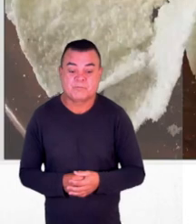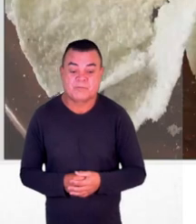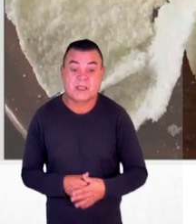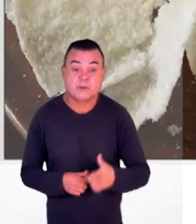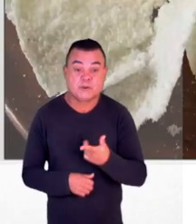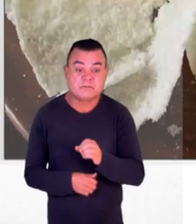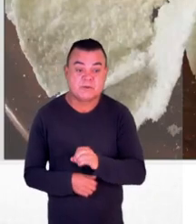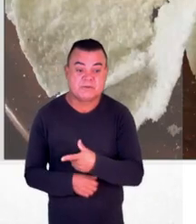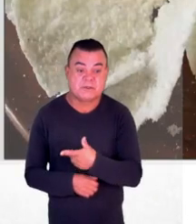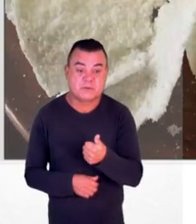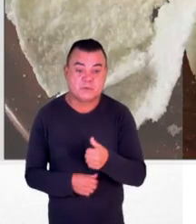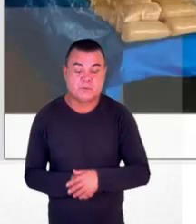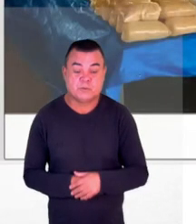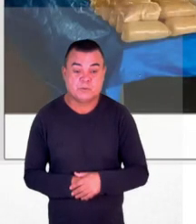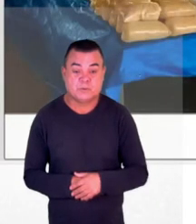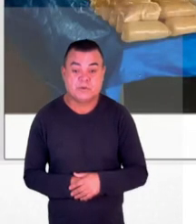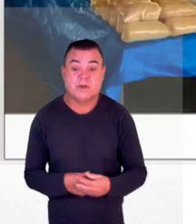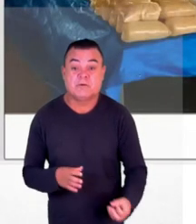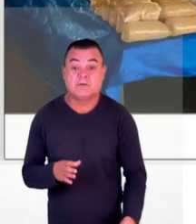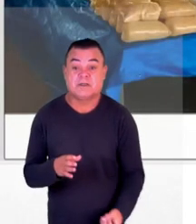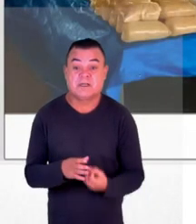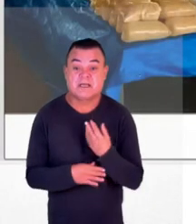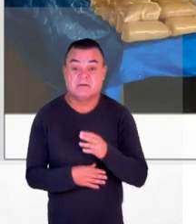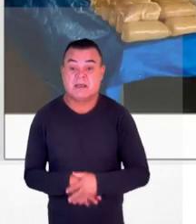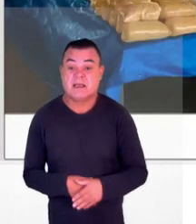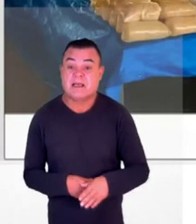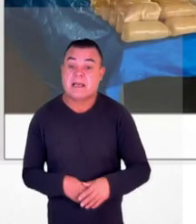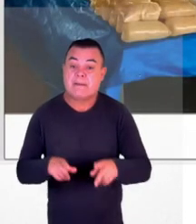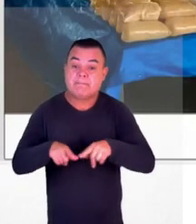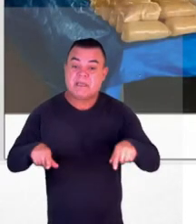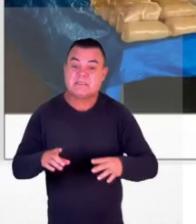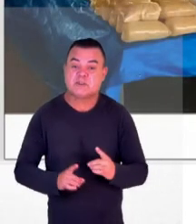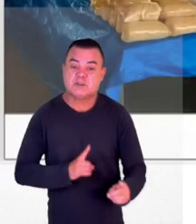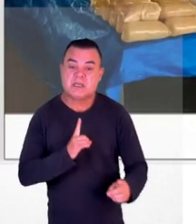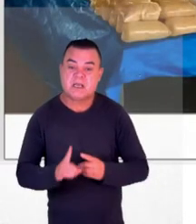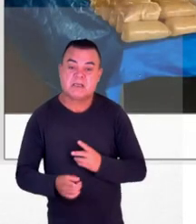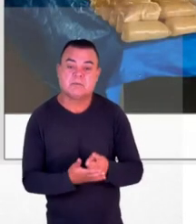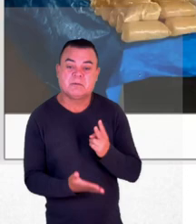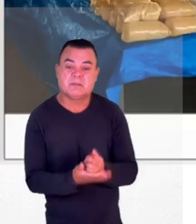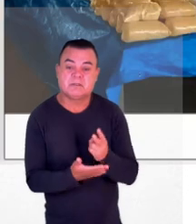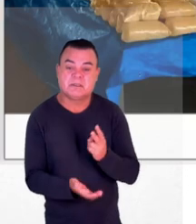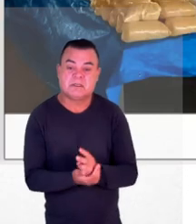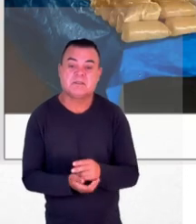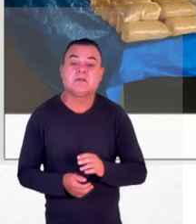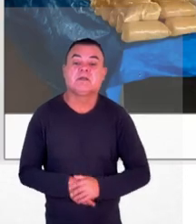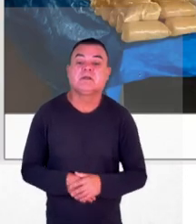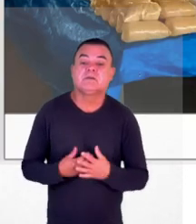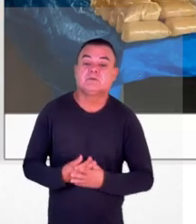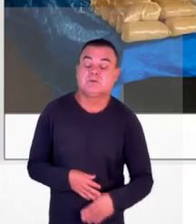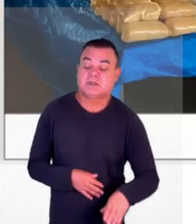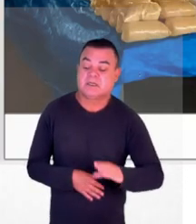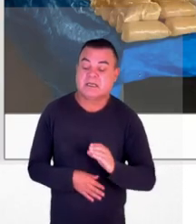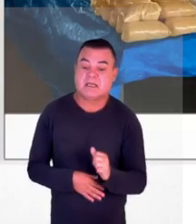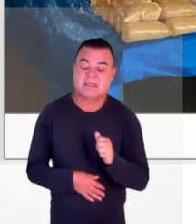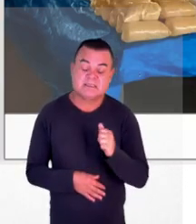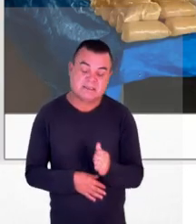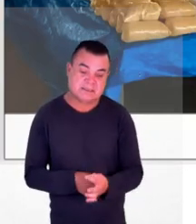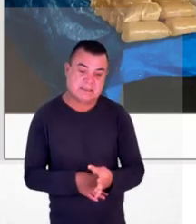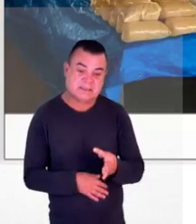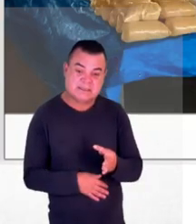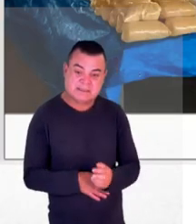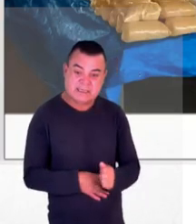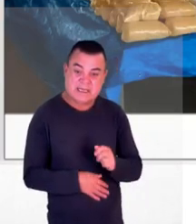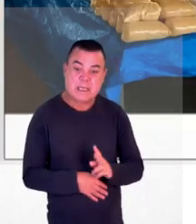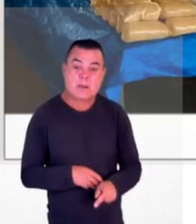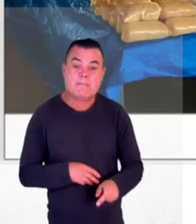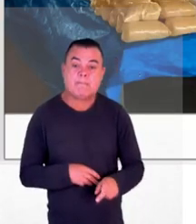2021 é criada enfim a mesa de diálogo permanente de catrap do Brasil pela Sexta Câmara né que ela tem já um caráter Nacional tava falando tudo isso só